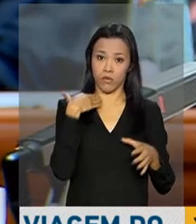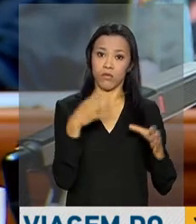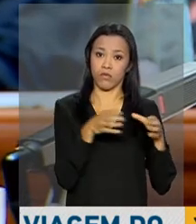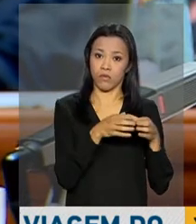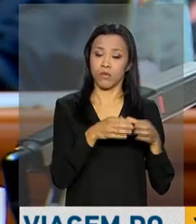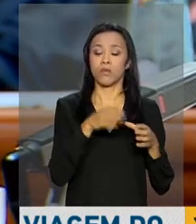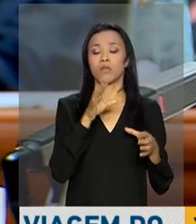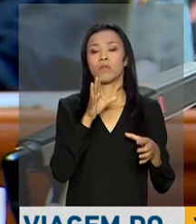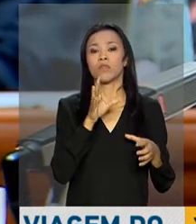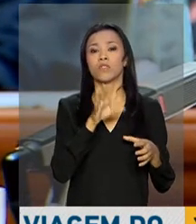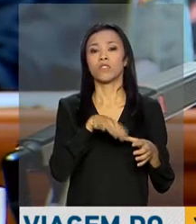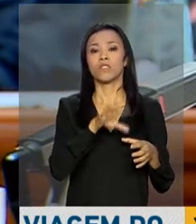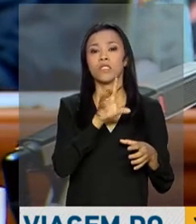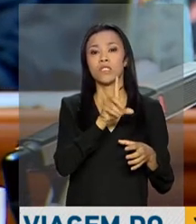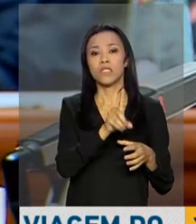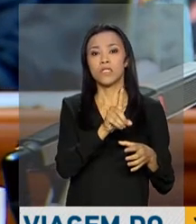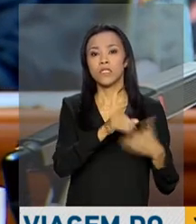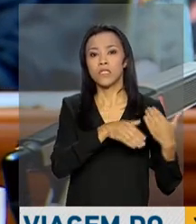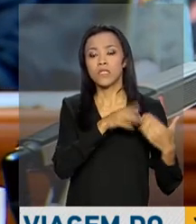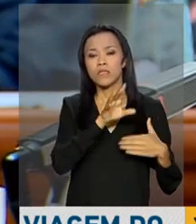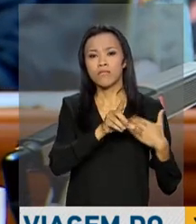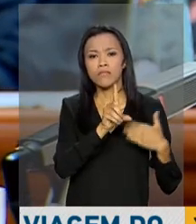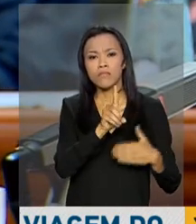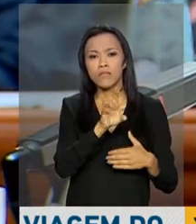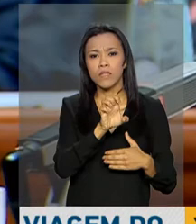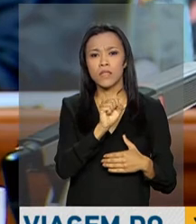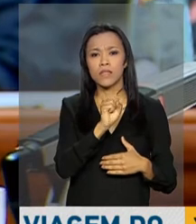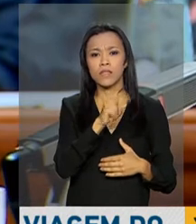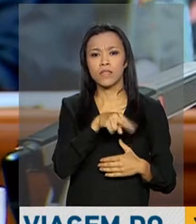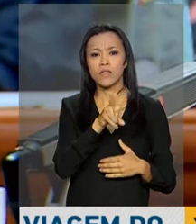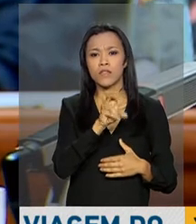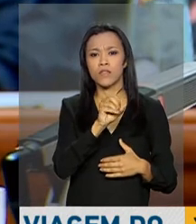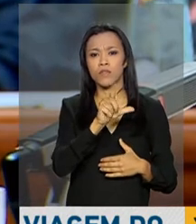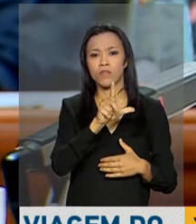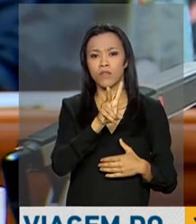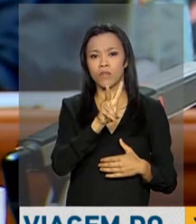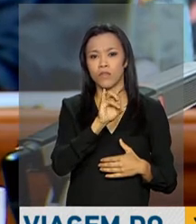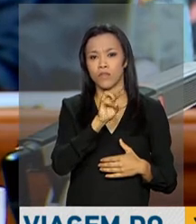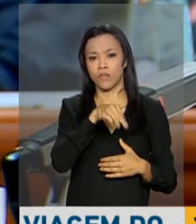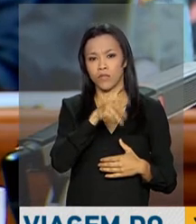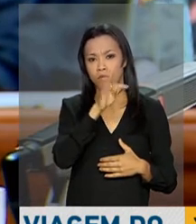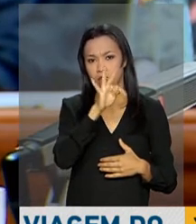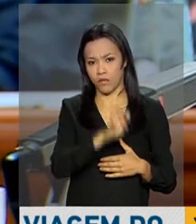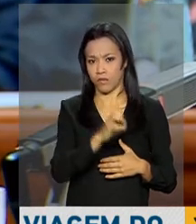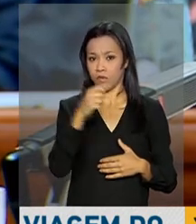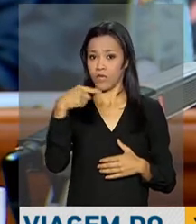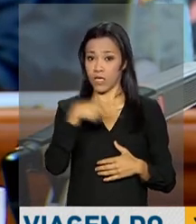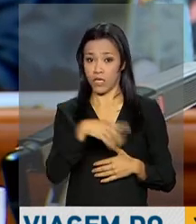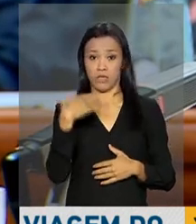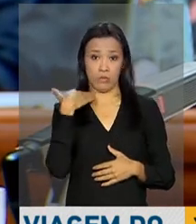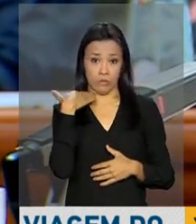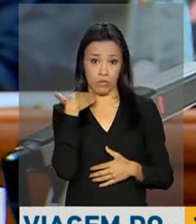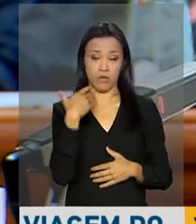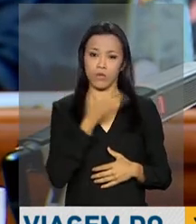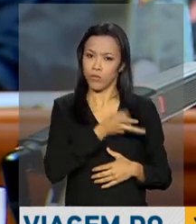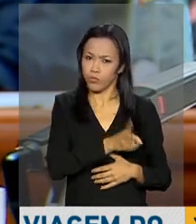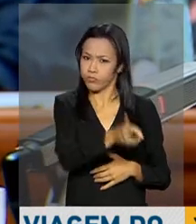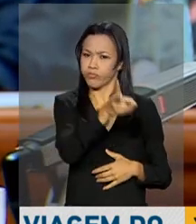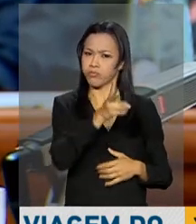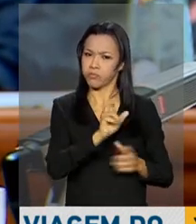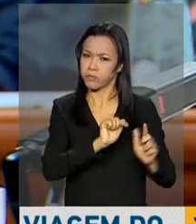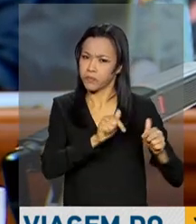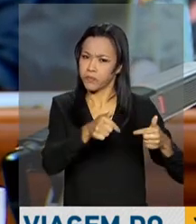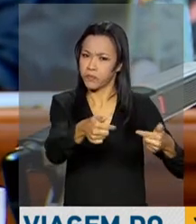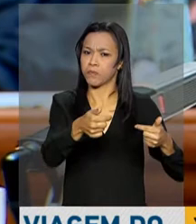no nosso país, no Brasil. E é preciso, assim, que o banco se mantenha ágil,